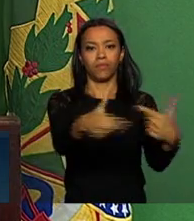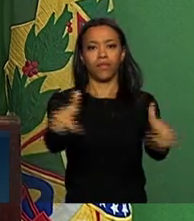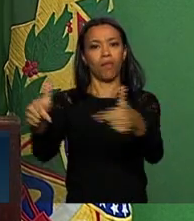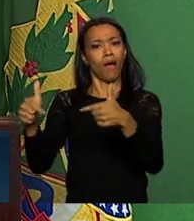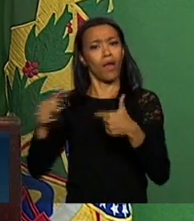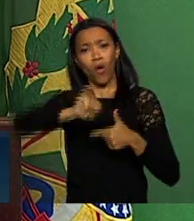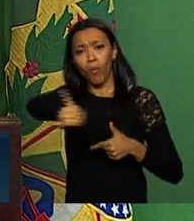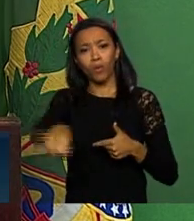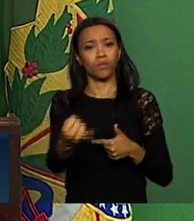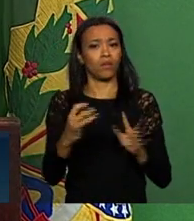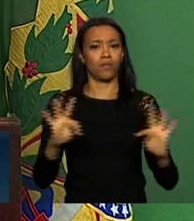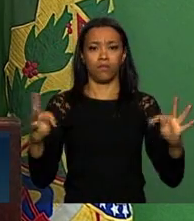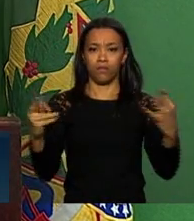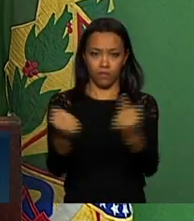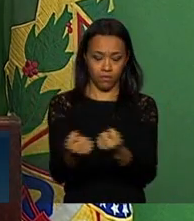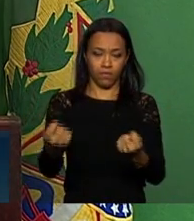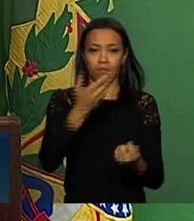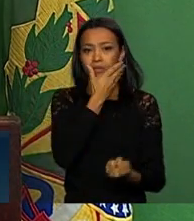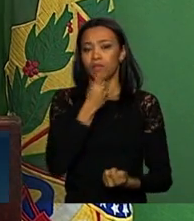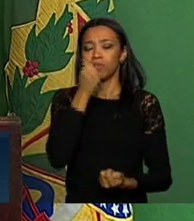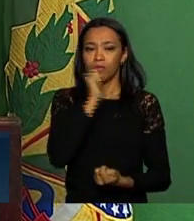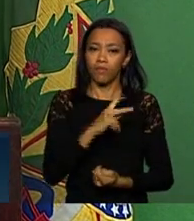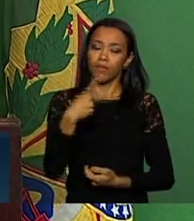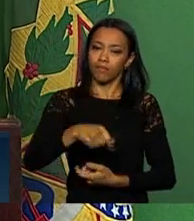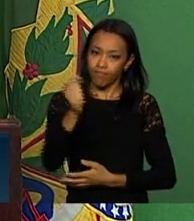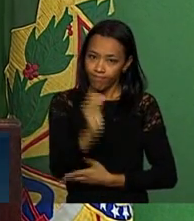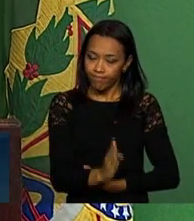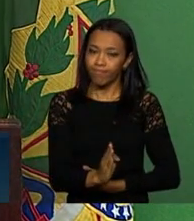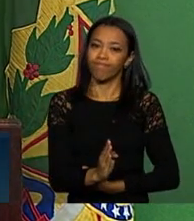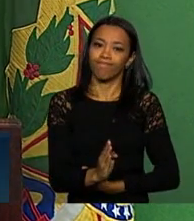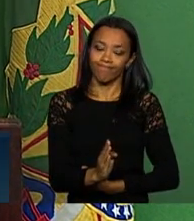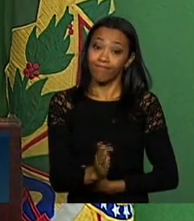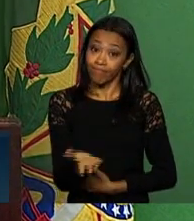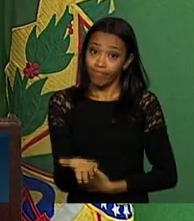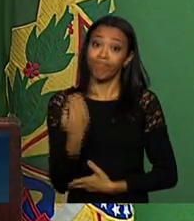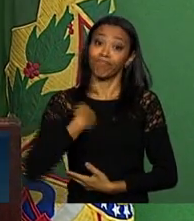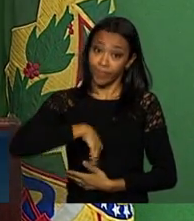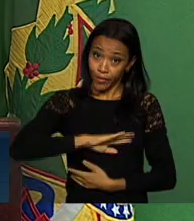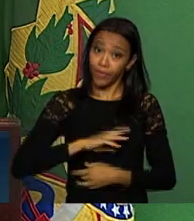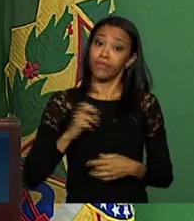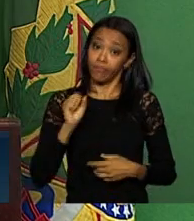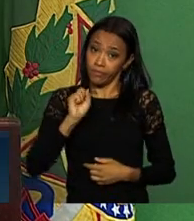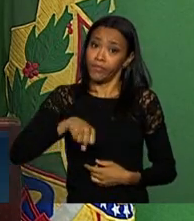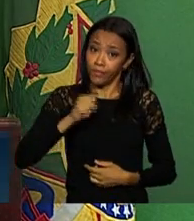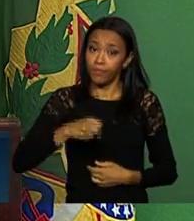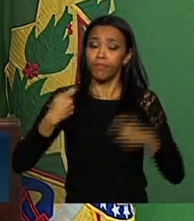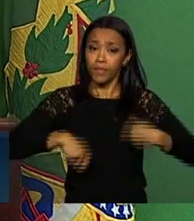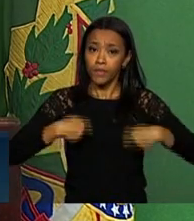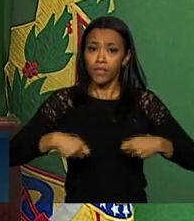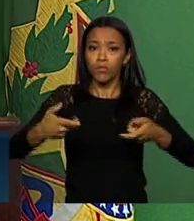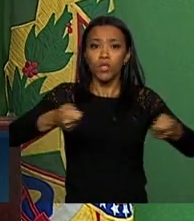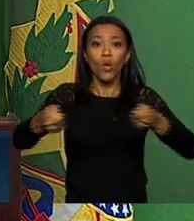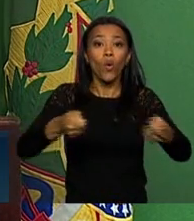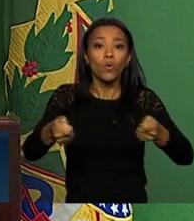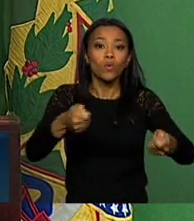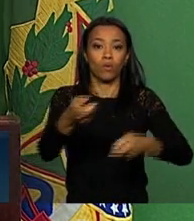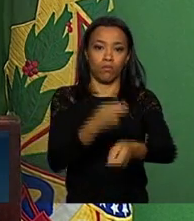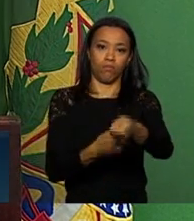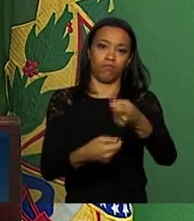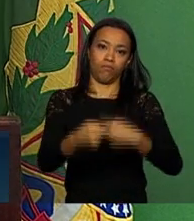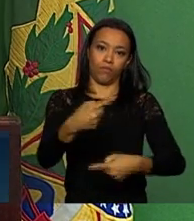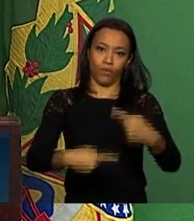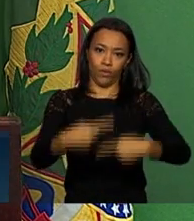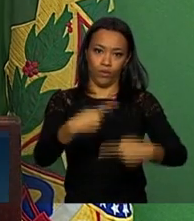para todos os brasileiros e as brasileiras nós precisamos sim de estabilidade política para prazer